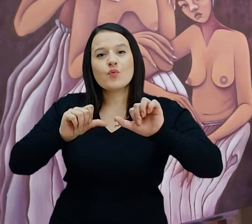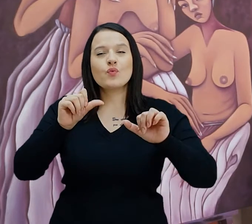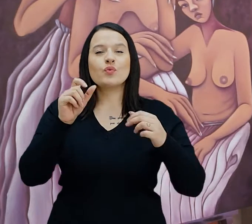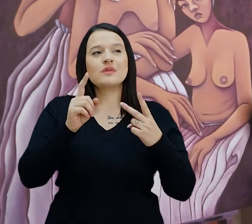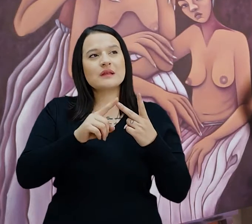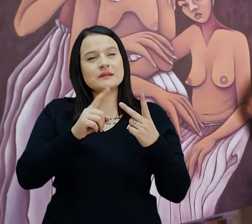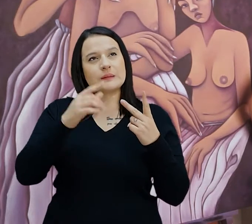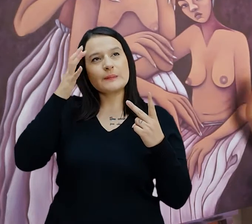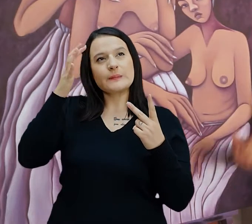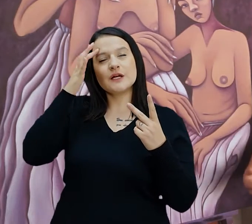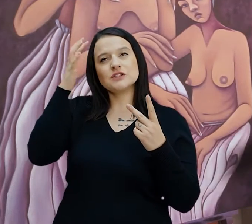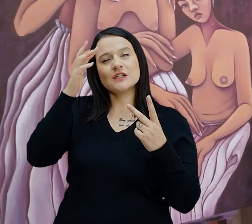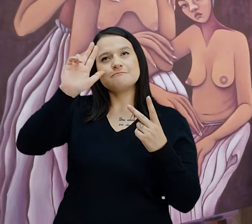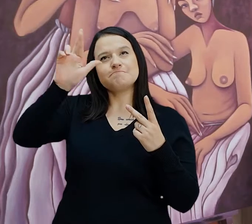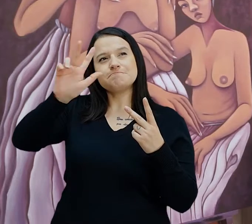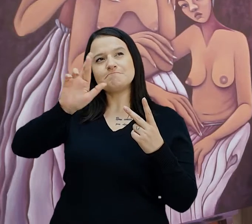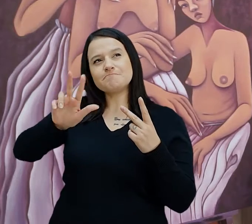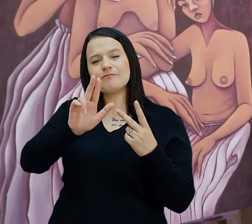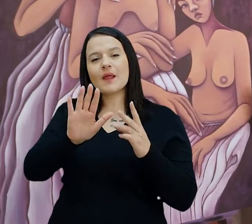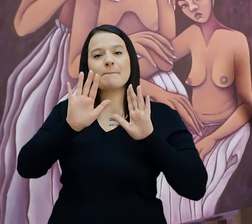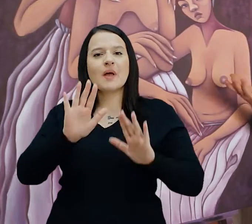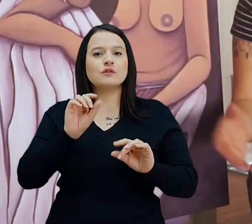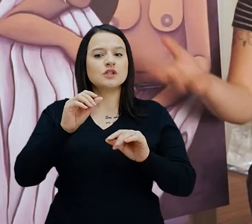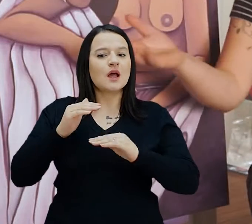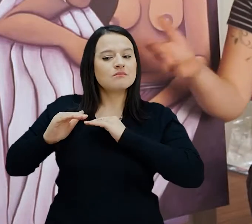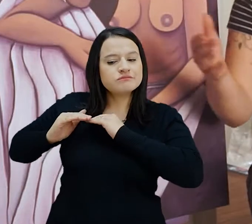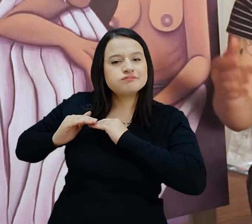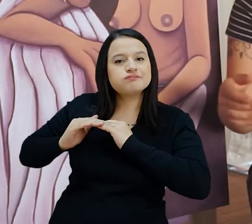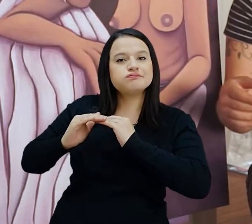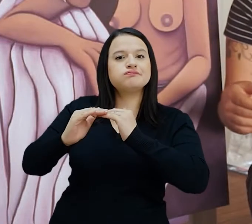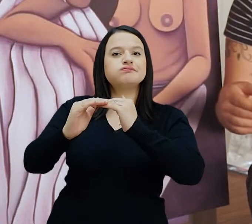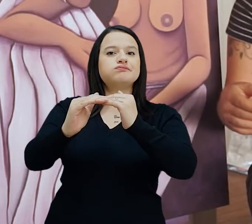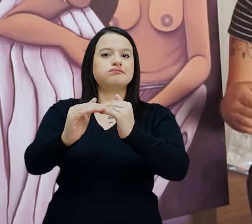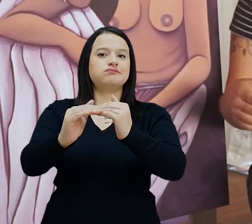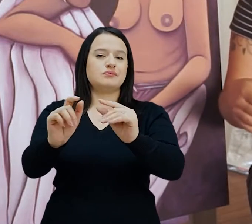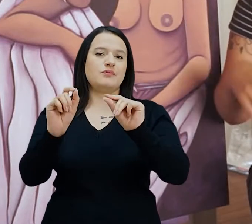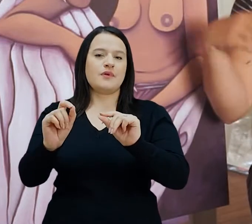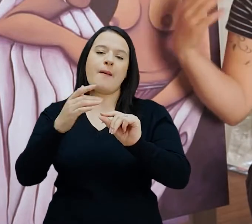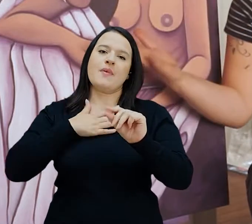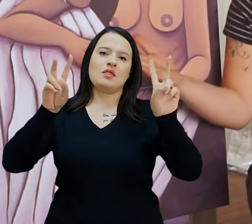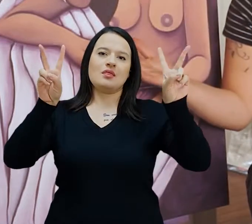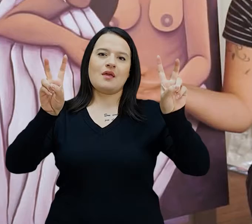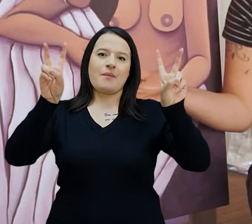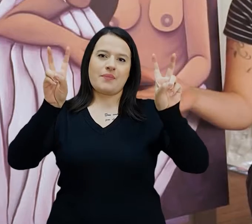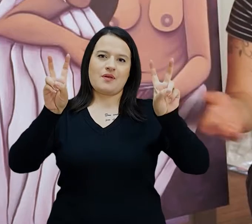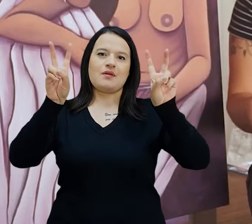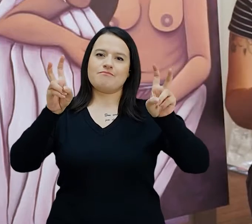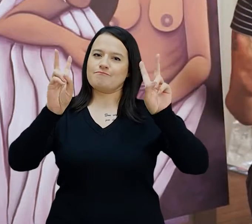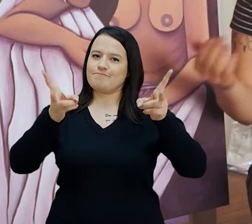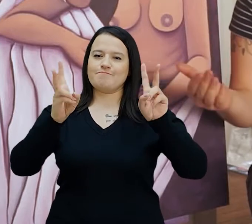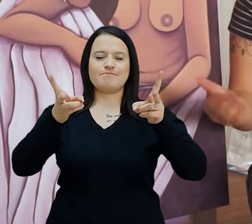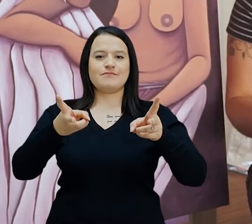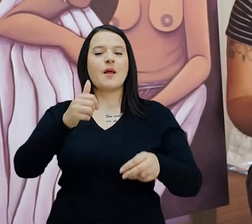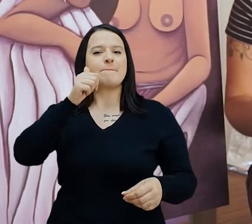revendo pensamentos, eu fui pensando outras coisas. Mas a coisa que se mantém do começo até agora é